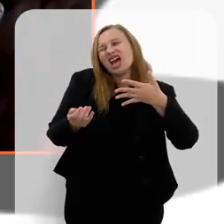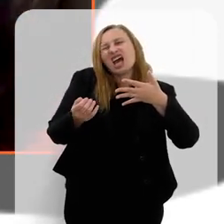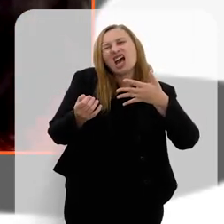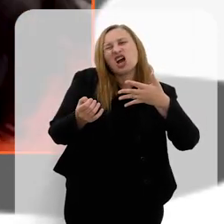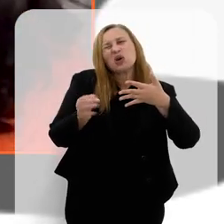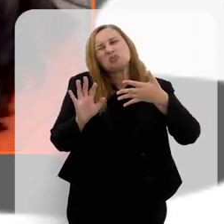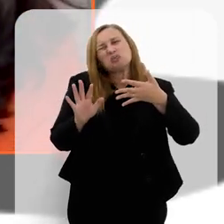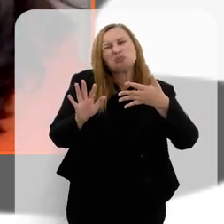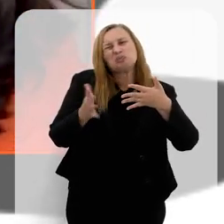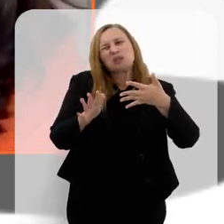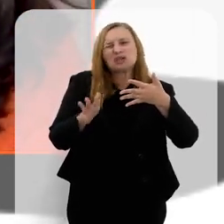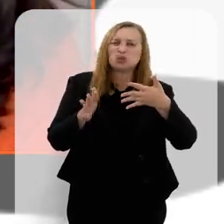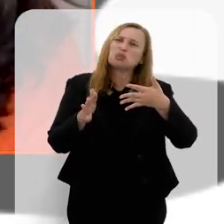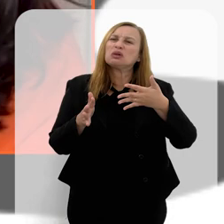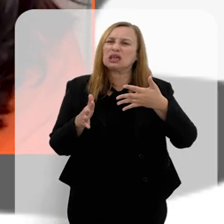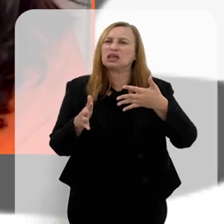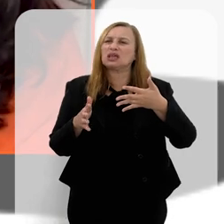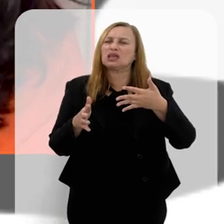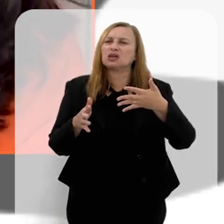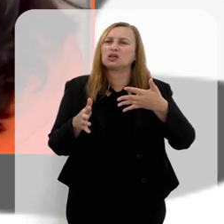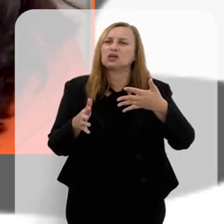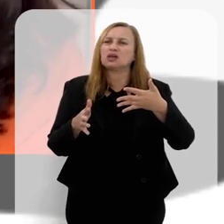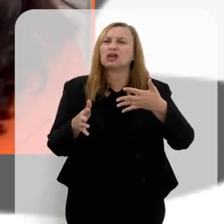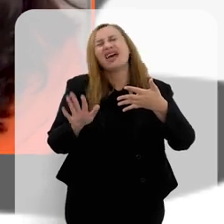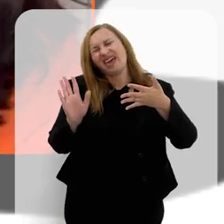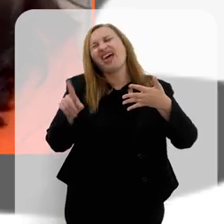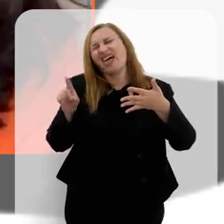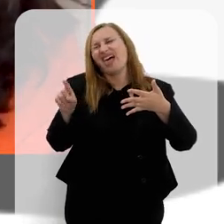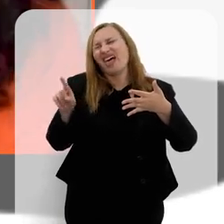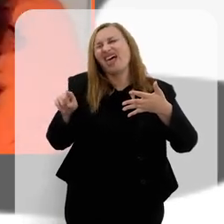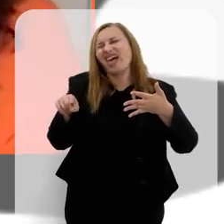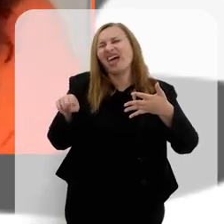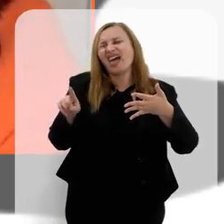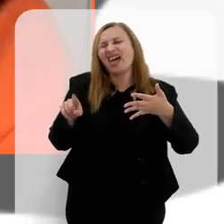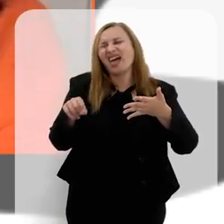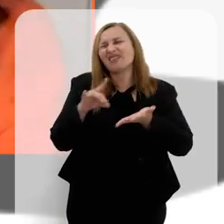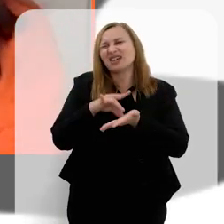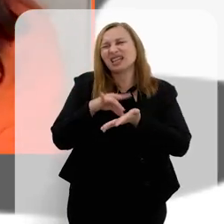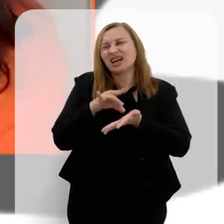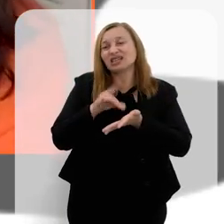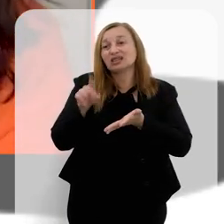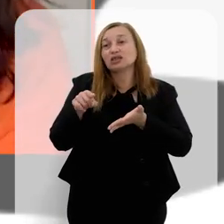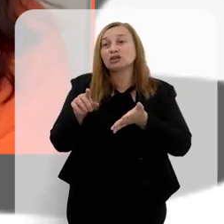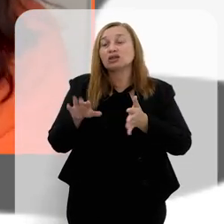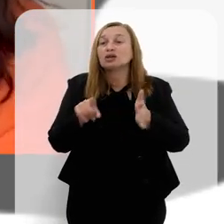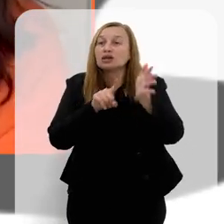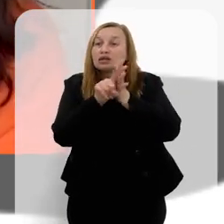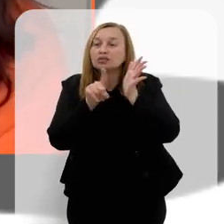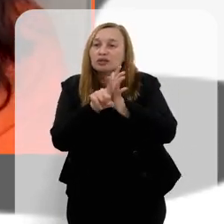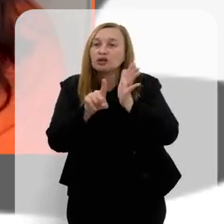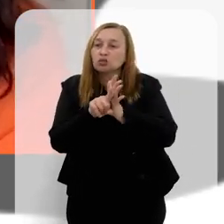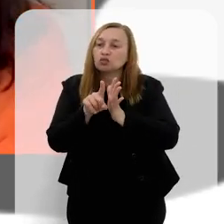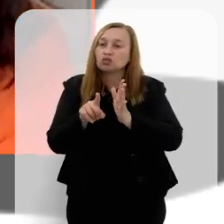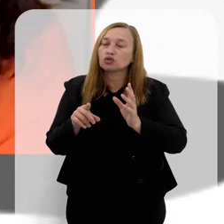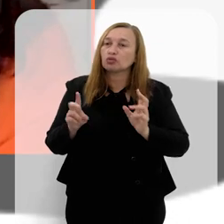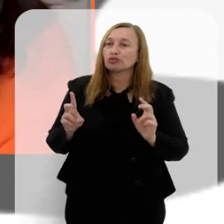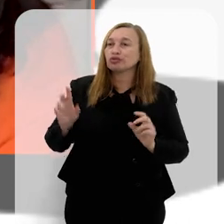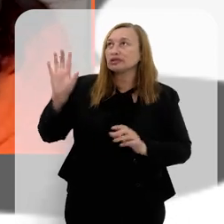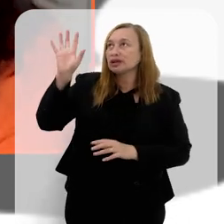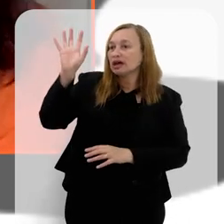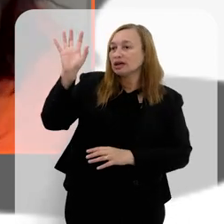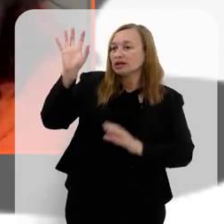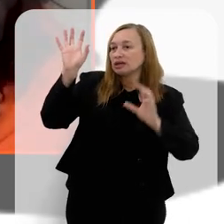Mas não chega muito assim um passo a passo. É assim, os pontos. É um passo a passo. É assim, quais são os questionamentos sobre o